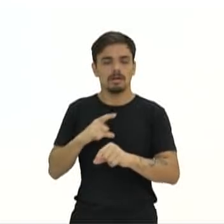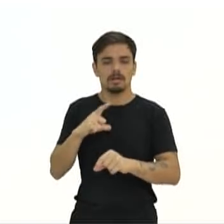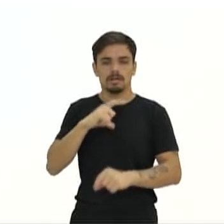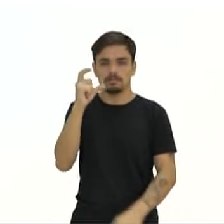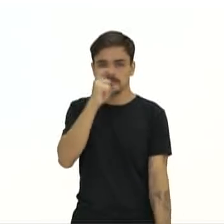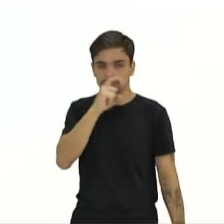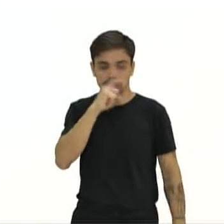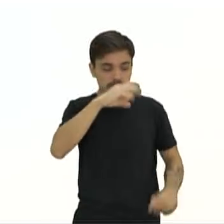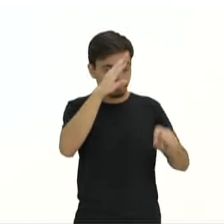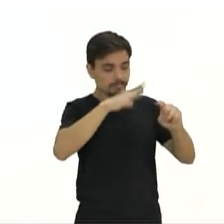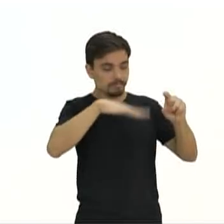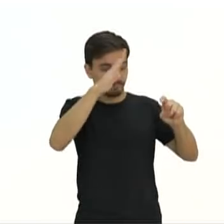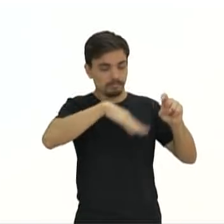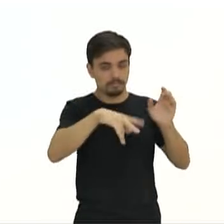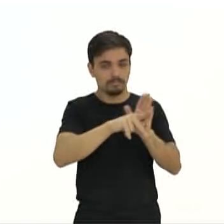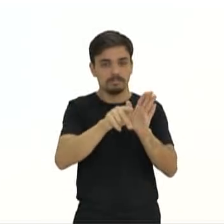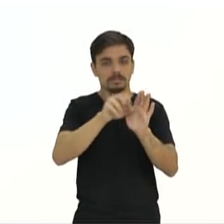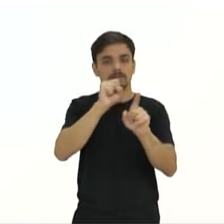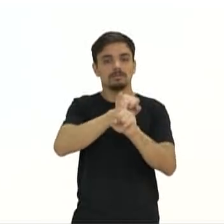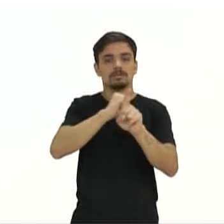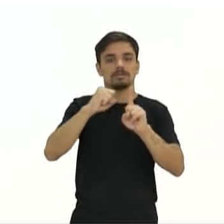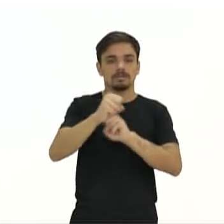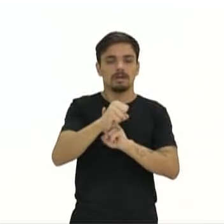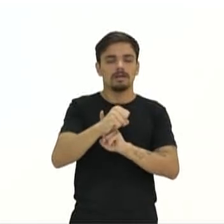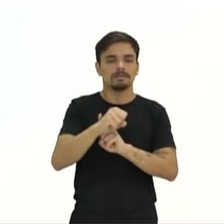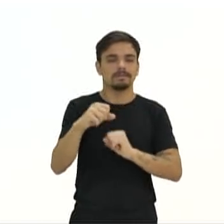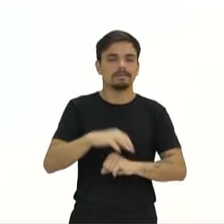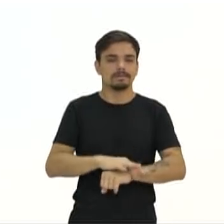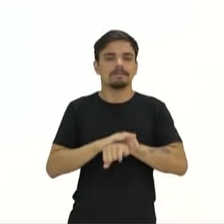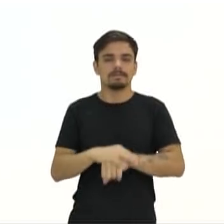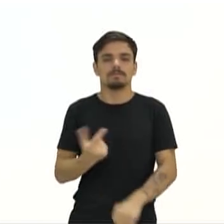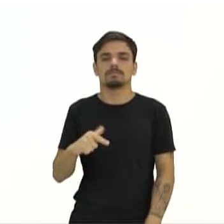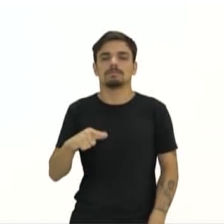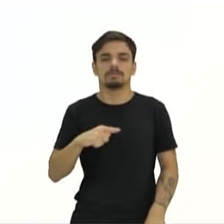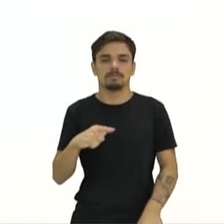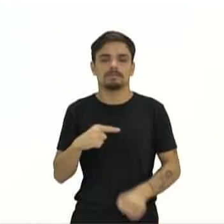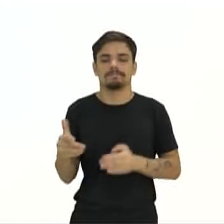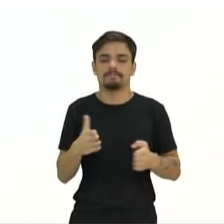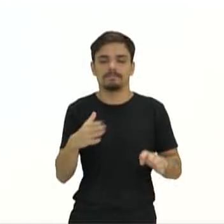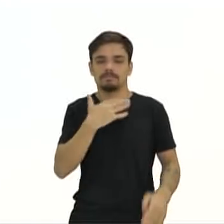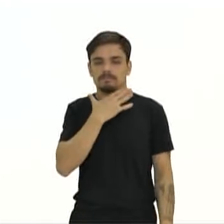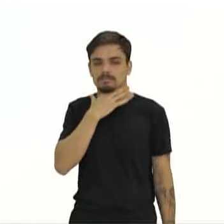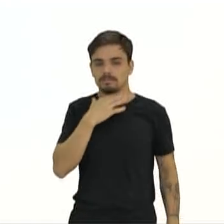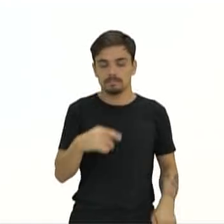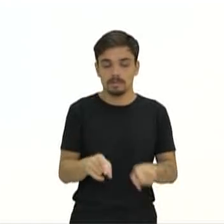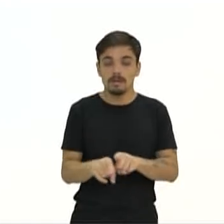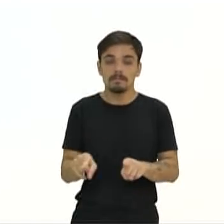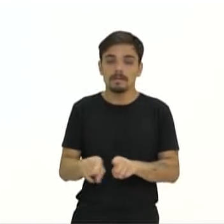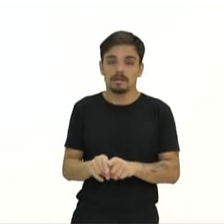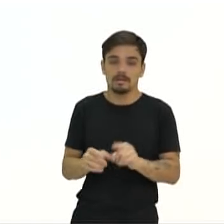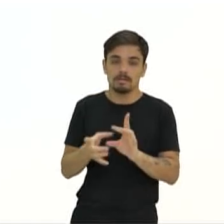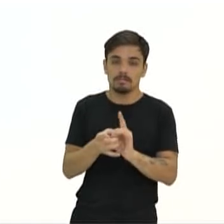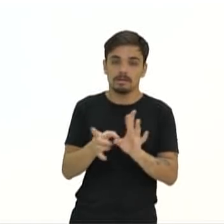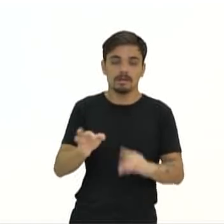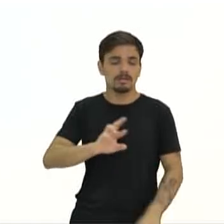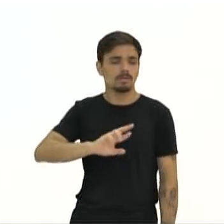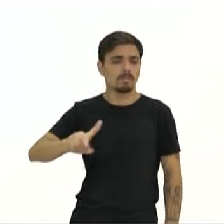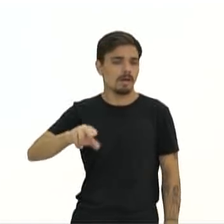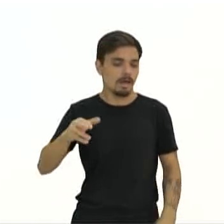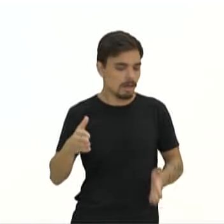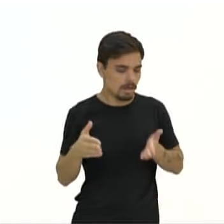de uma sociedade insegura, desorientada, em crise. Liberdade não vem de correr atrás